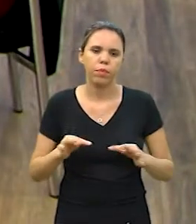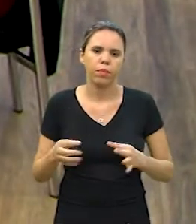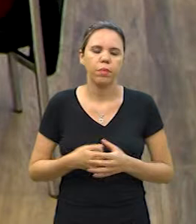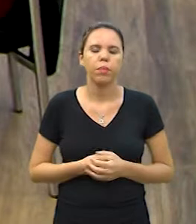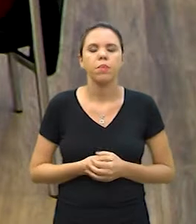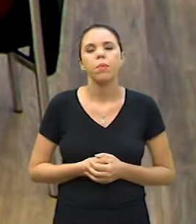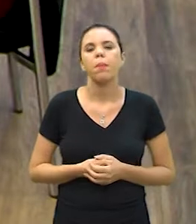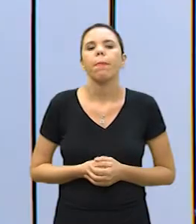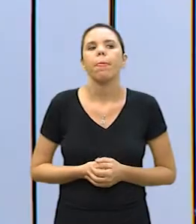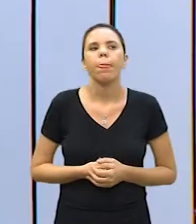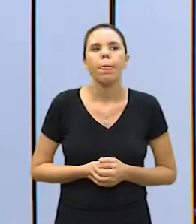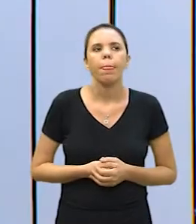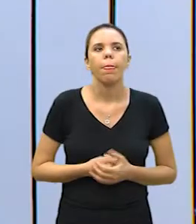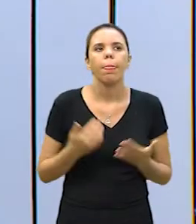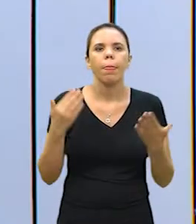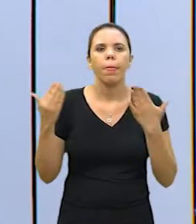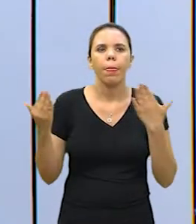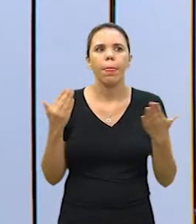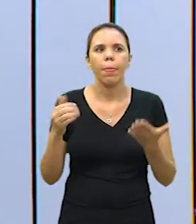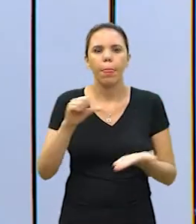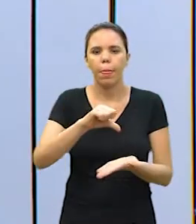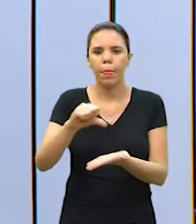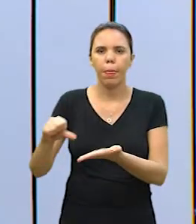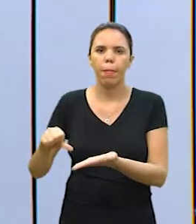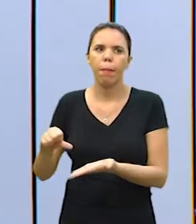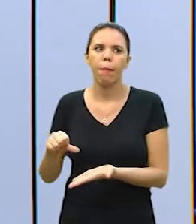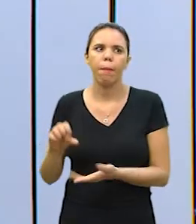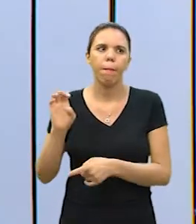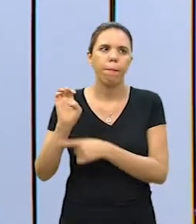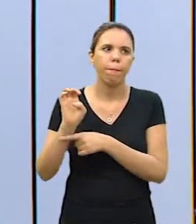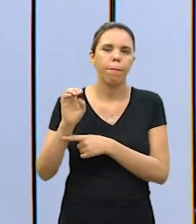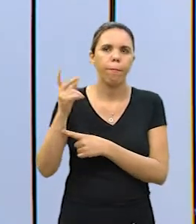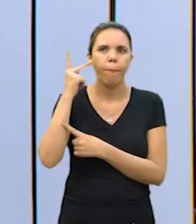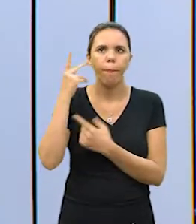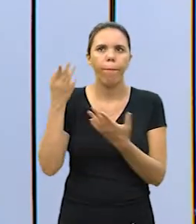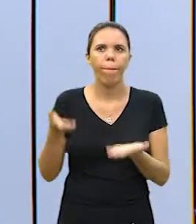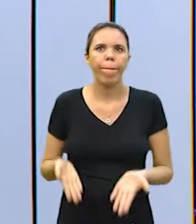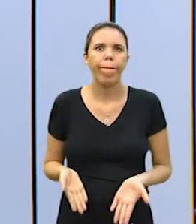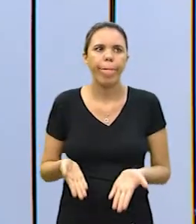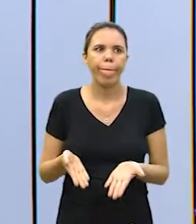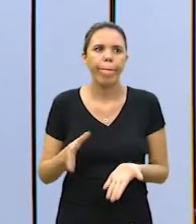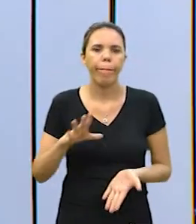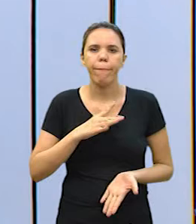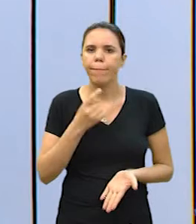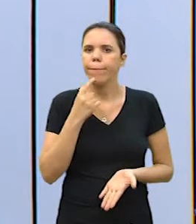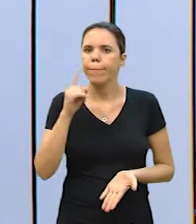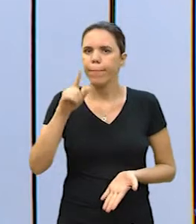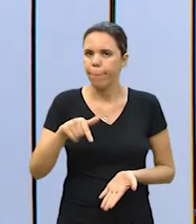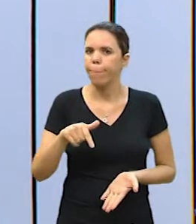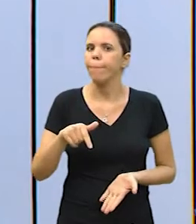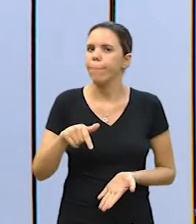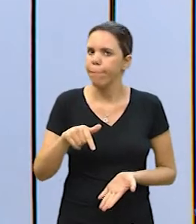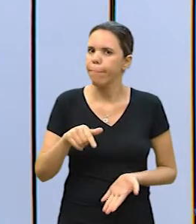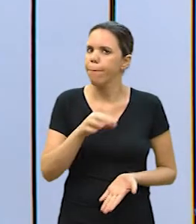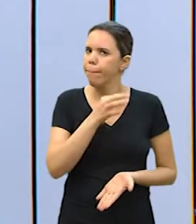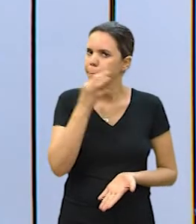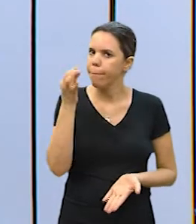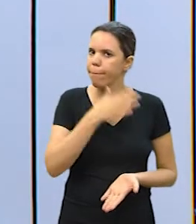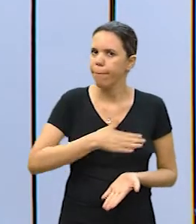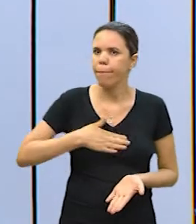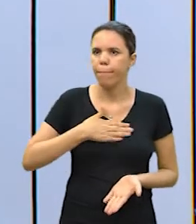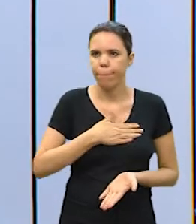este tratamento. Se a gente comparar com regiões, inclusive do estado de São Paulo, a cidade de Campinas ela é